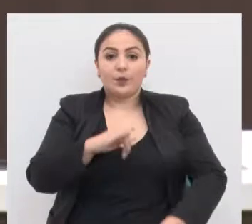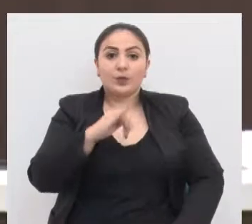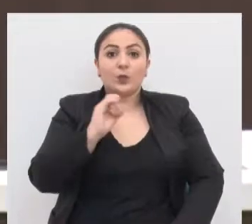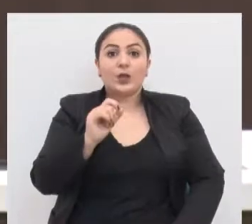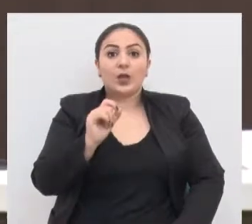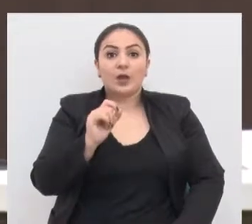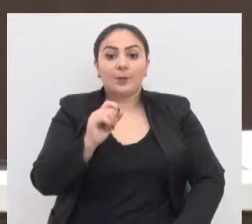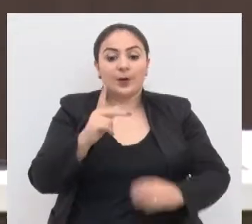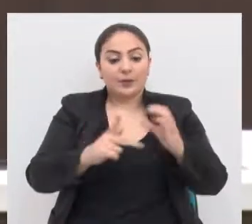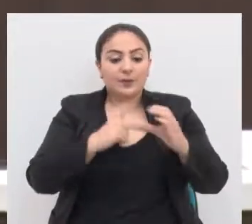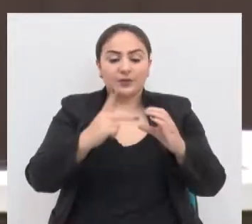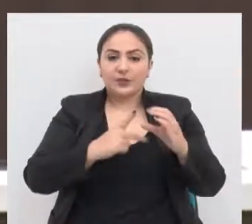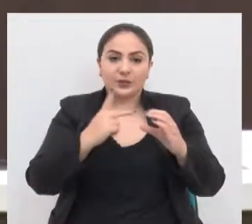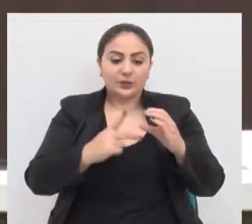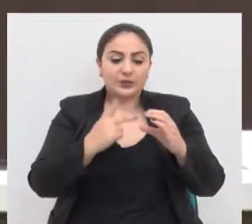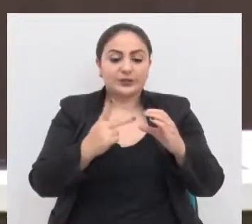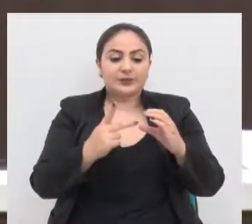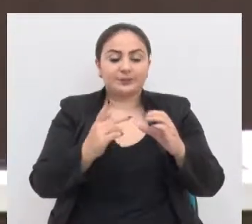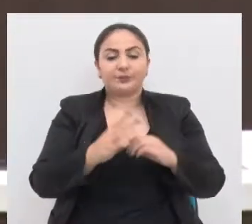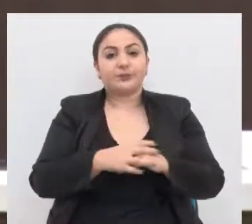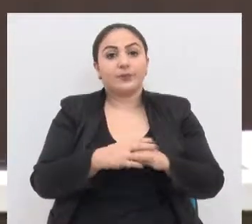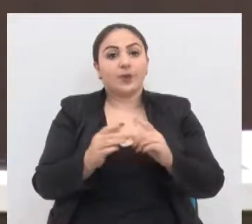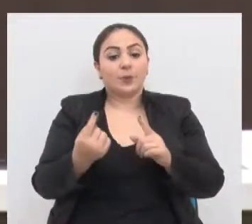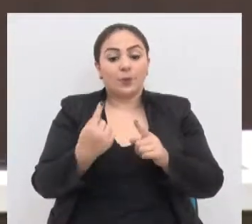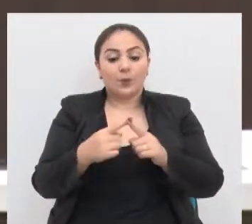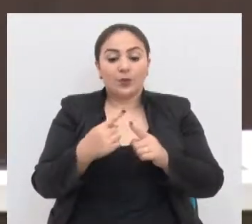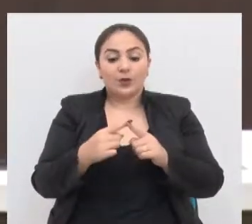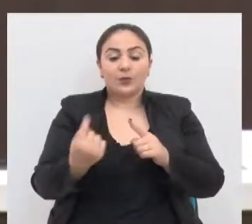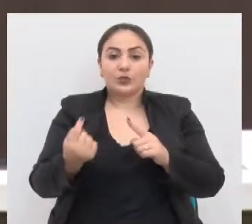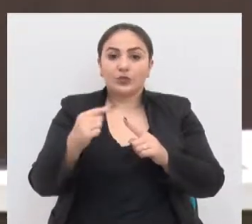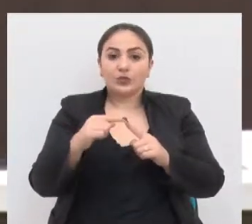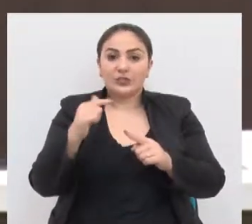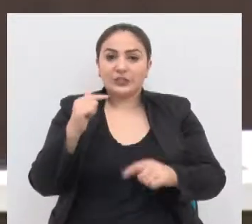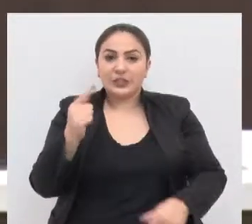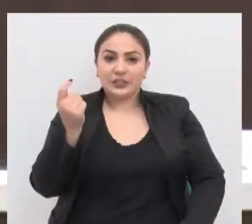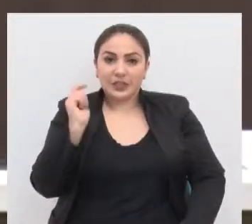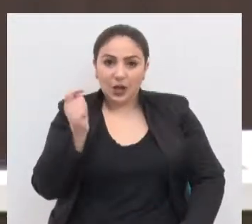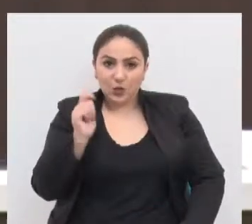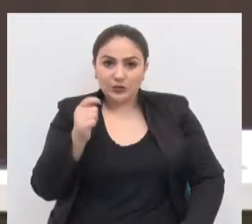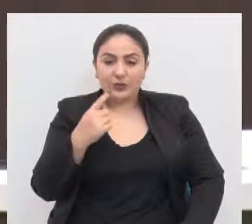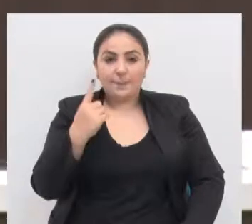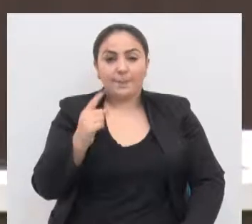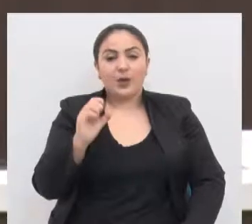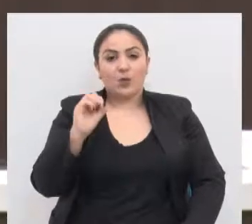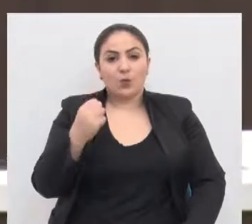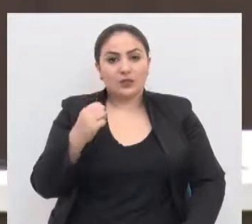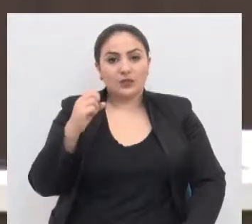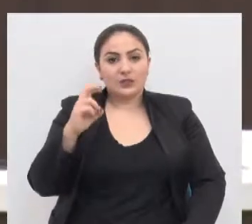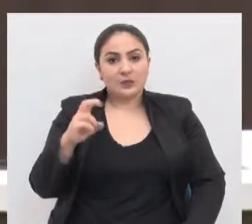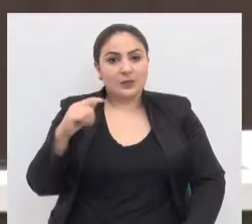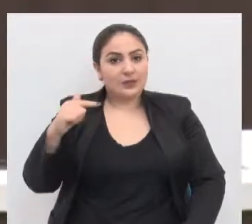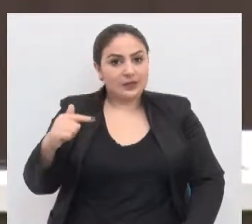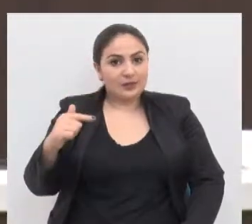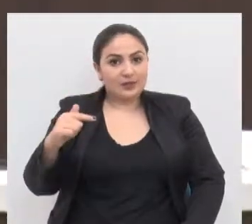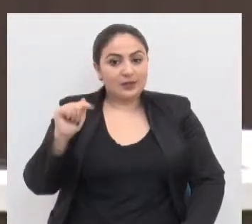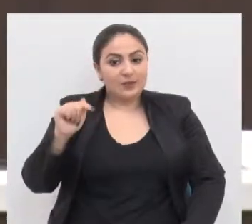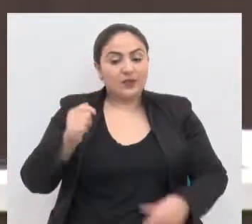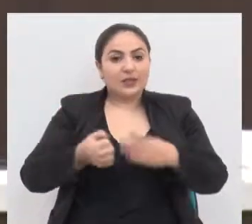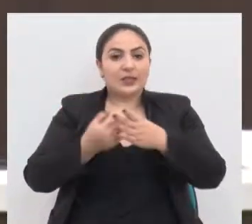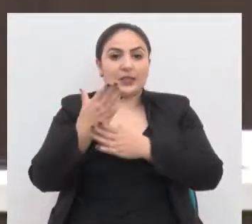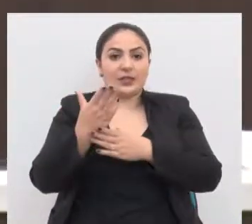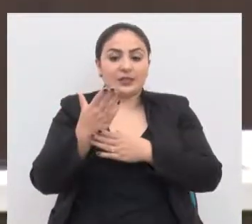importante para a Câmara de Vereadores. Afinal, no dia 7 de agosto de 1857,